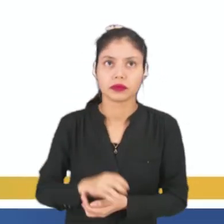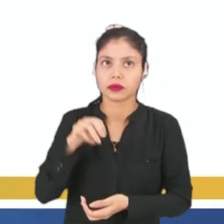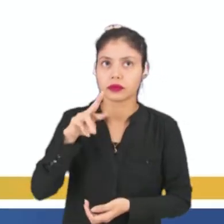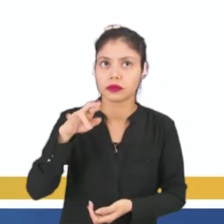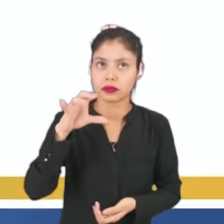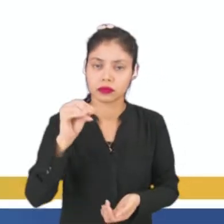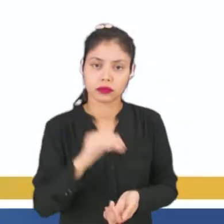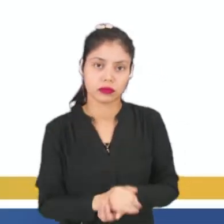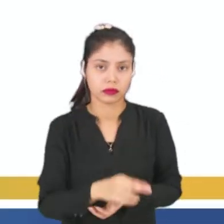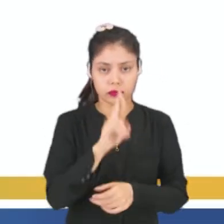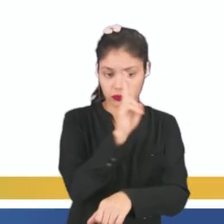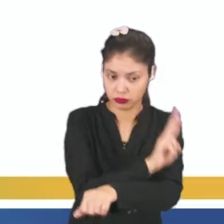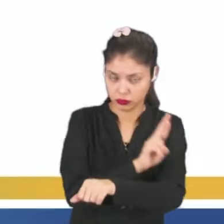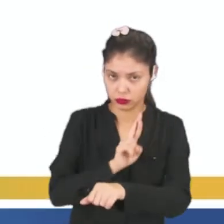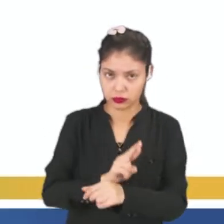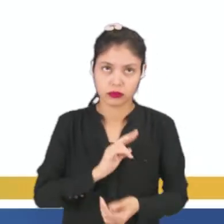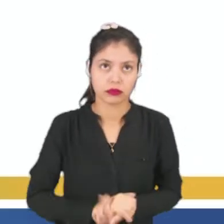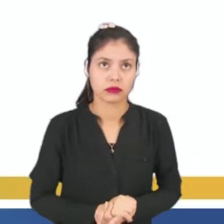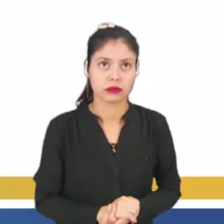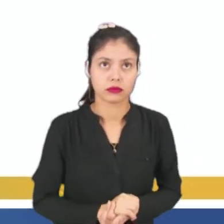misticismo religioso, né? Ou